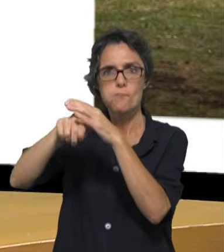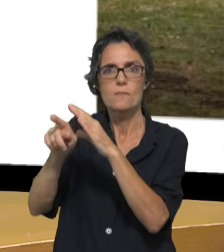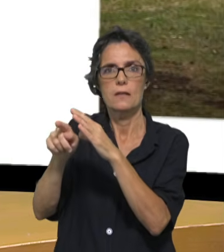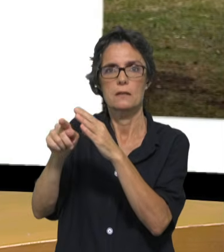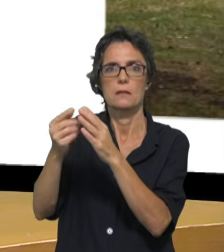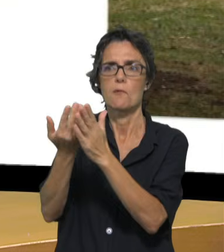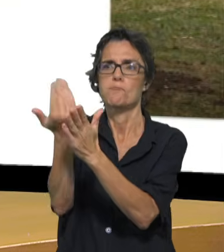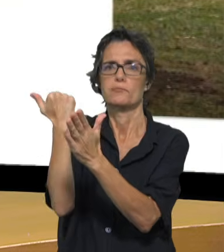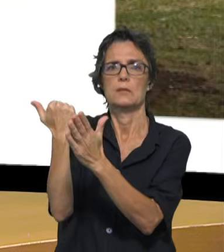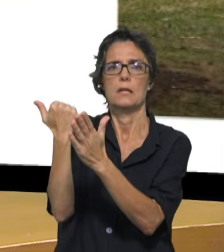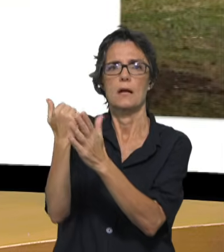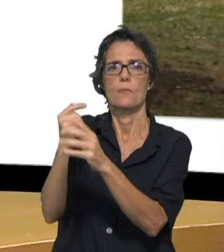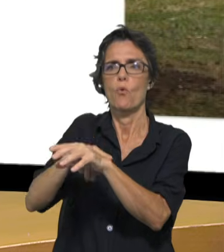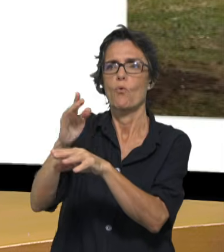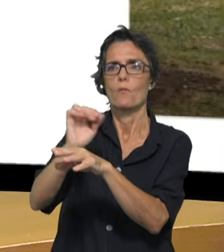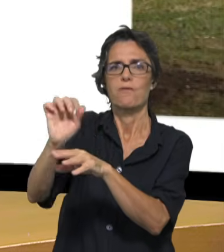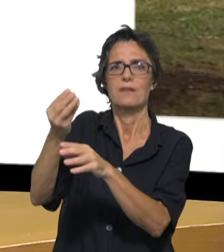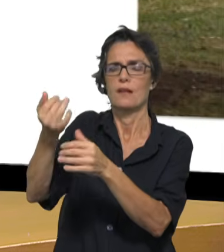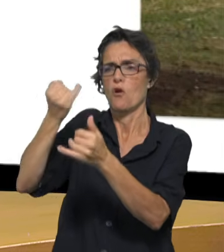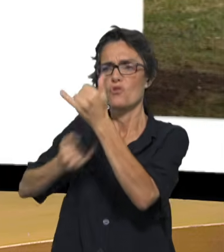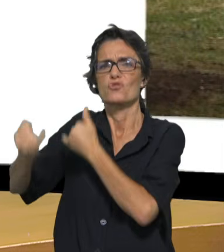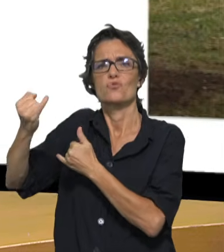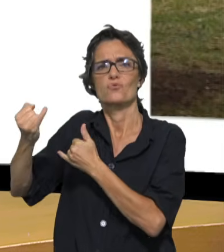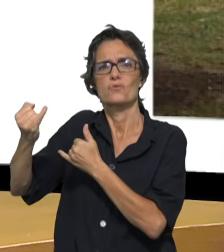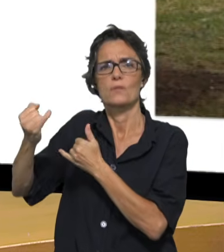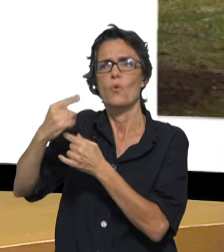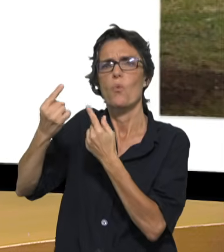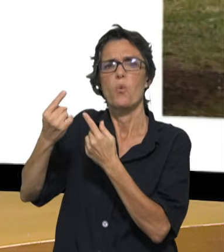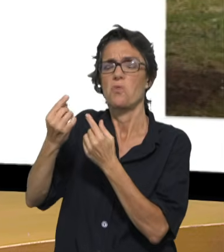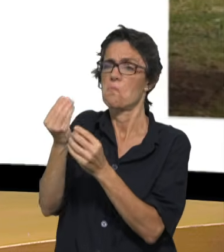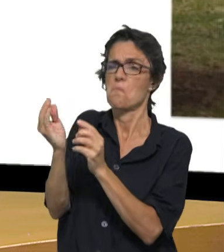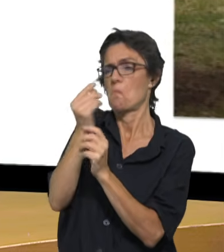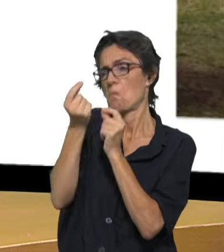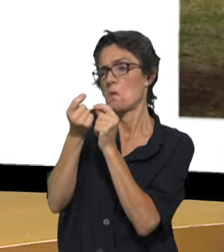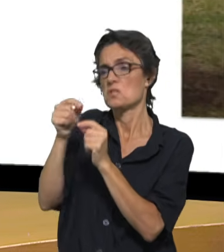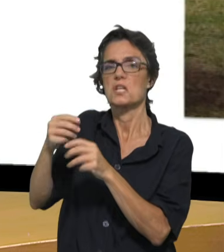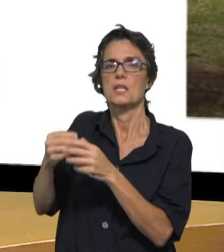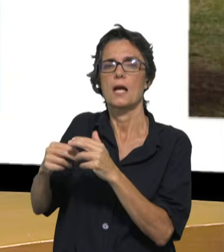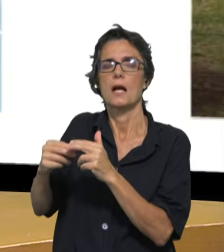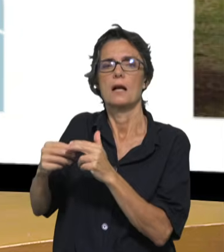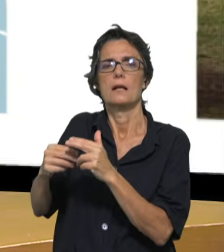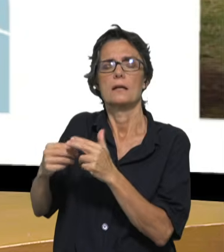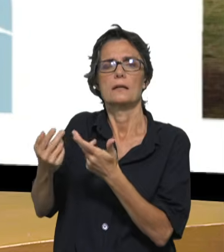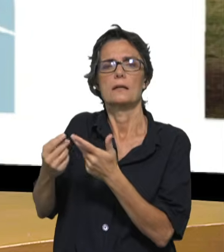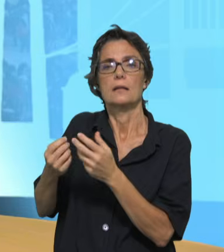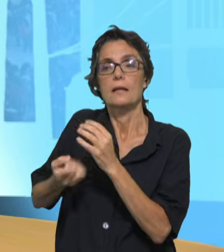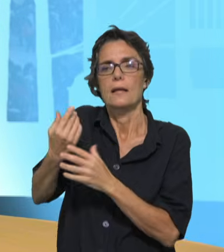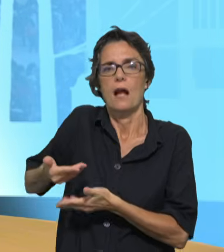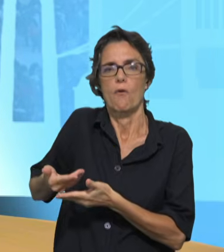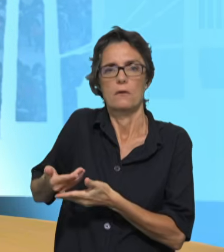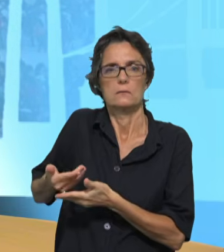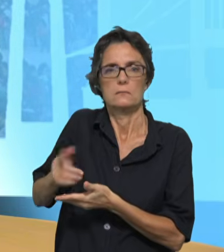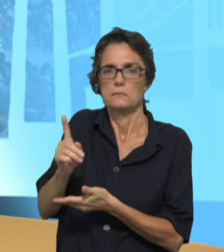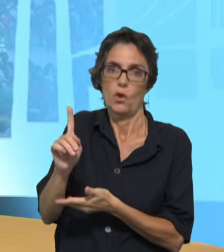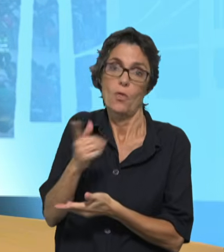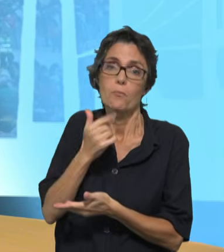retirando aquele património e substituindo por peças semelhantes que foram feitas agora. Isso não é preservação do património. E por